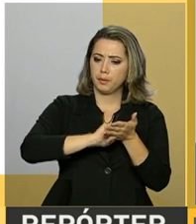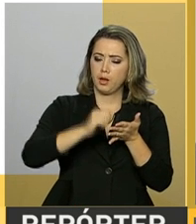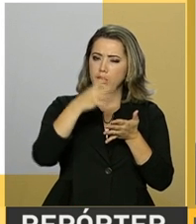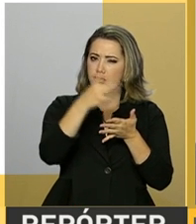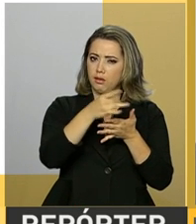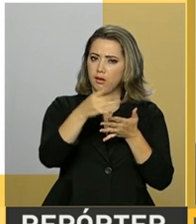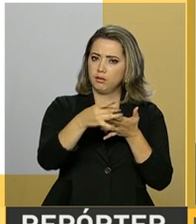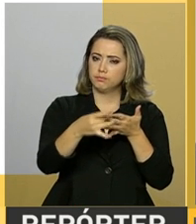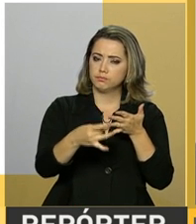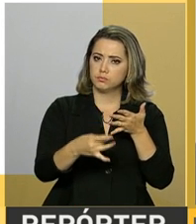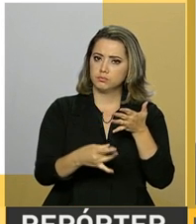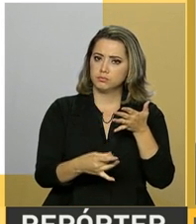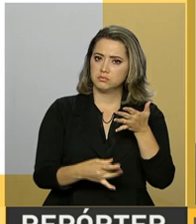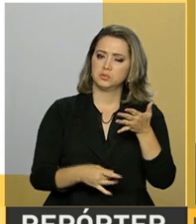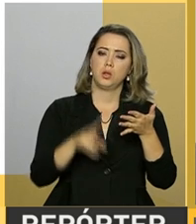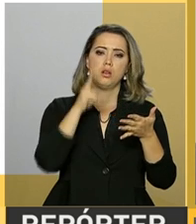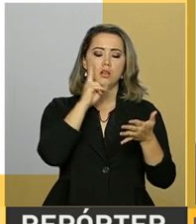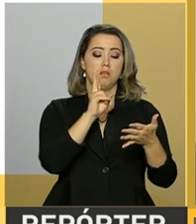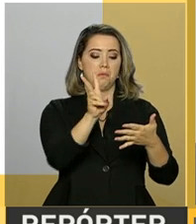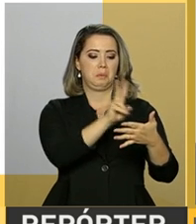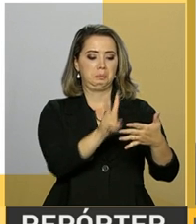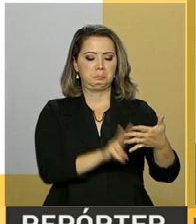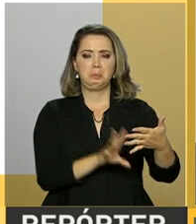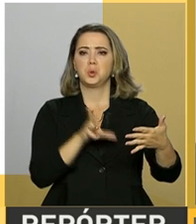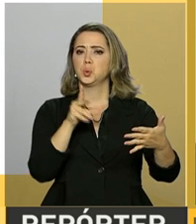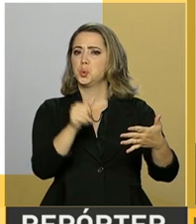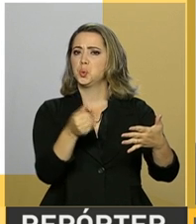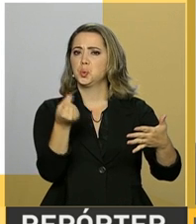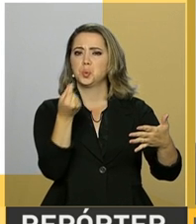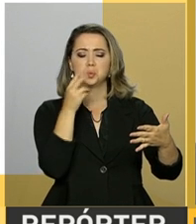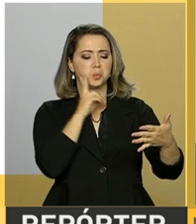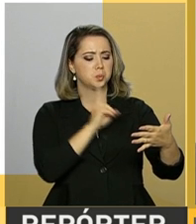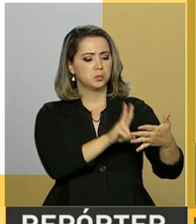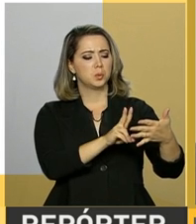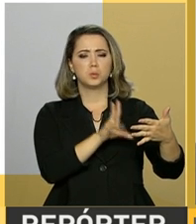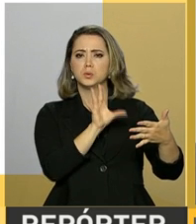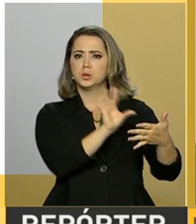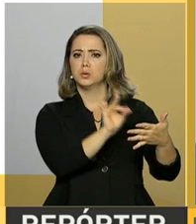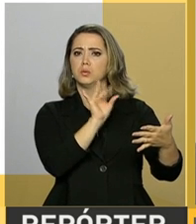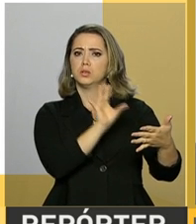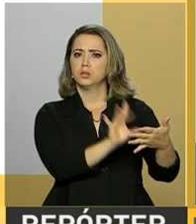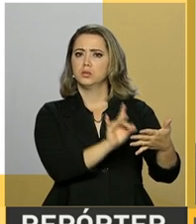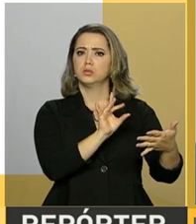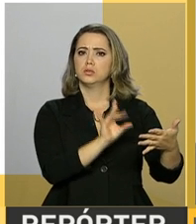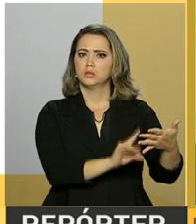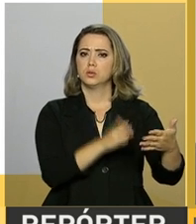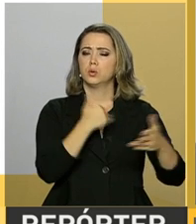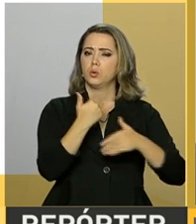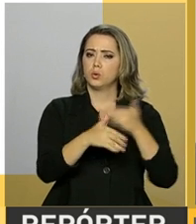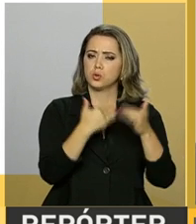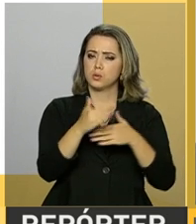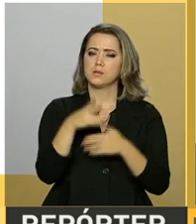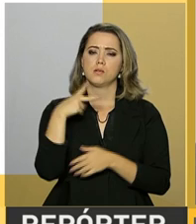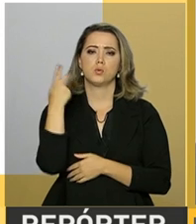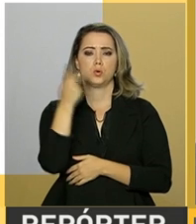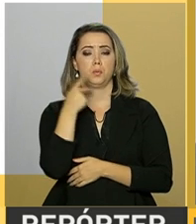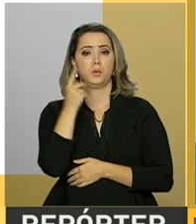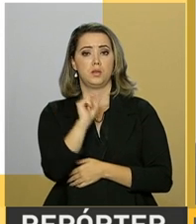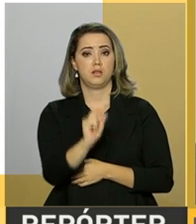detalhado Analisa diversas asos principalmente dos compromissos em termos de manutenção de políticas